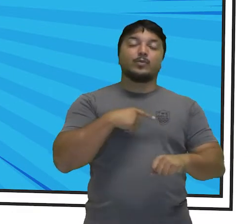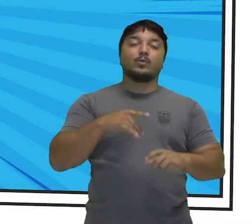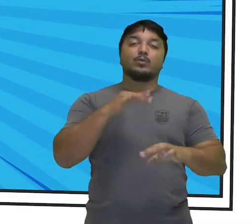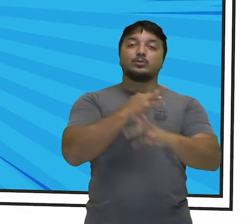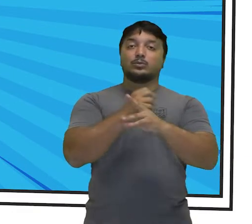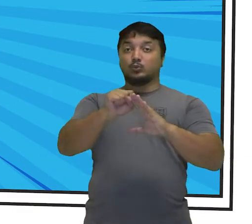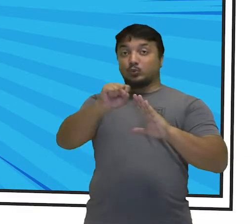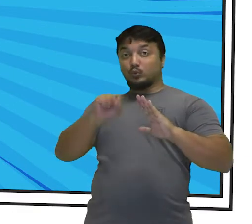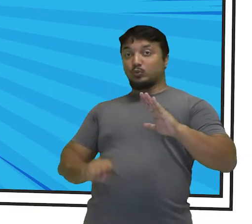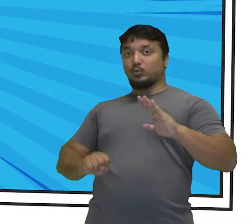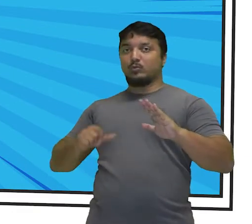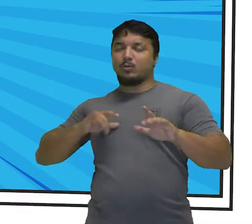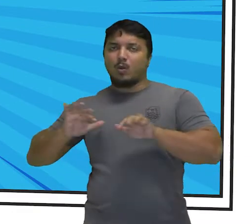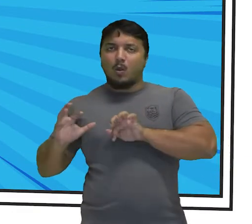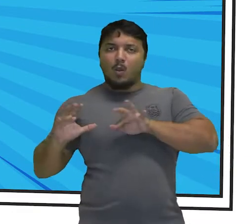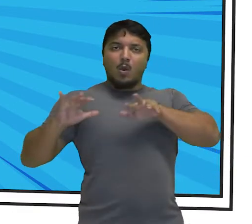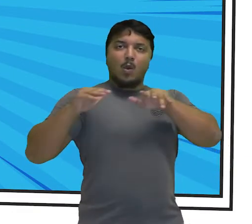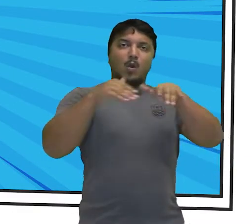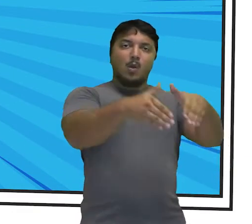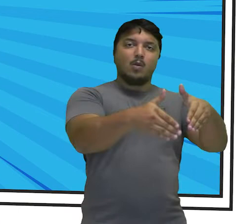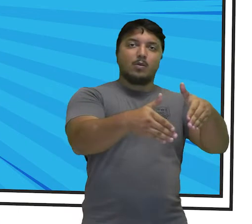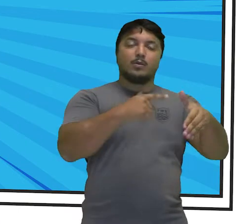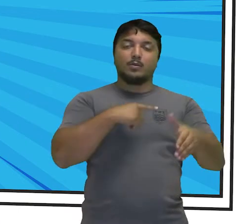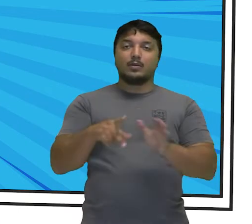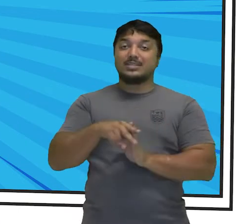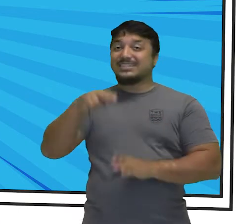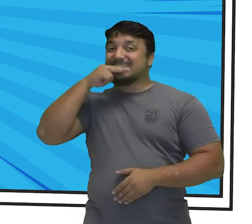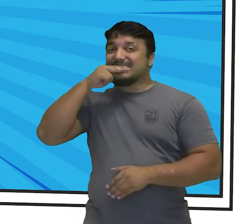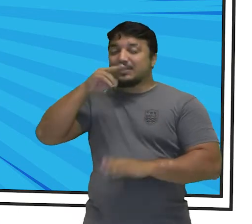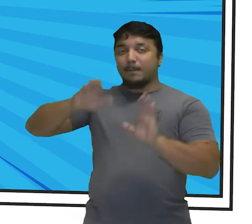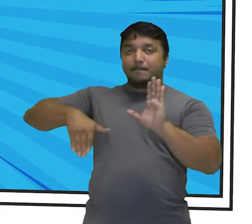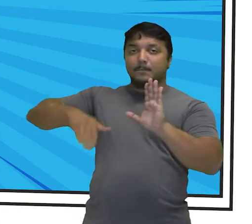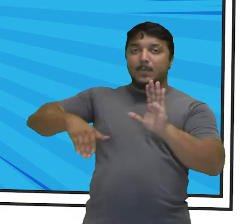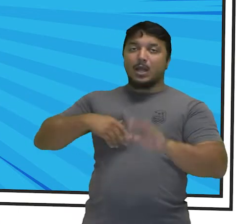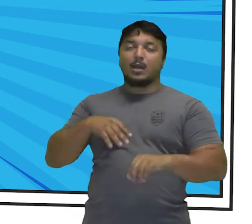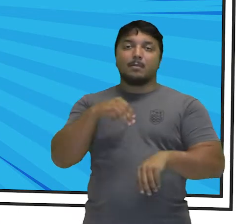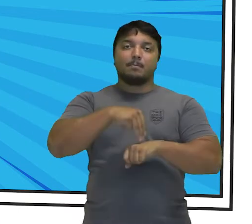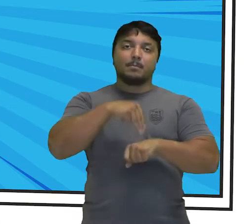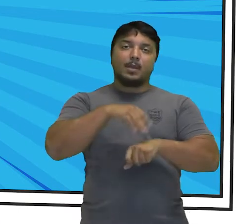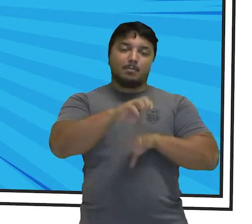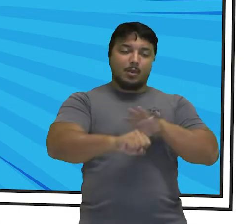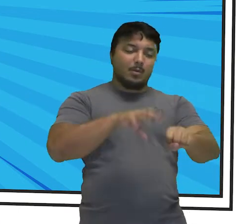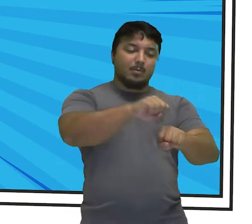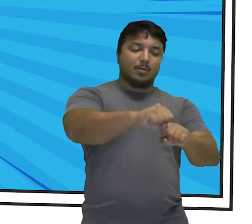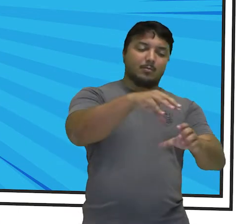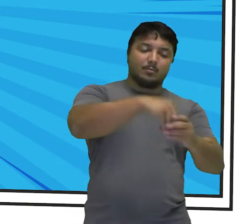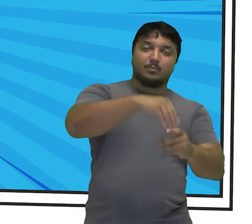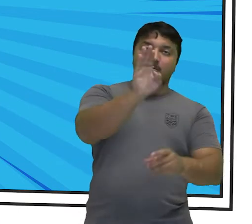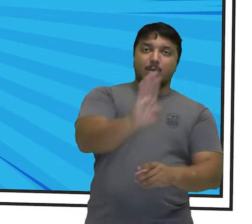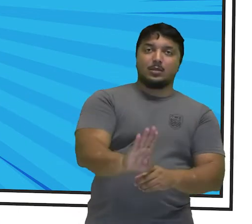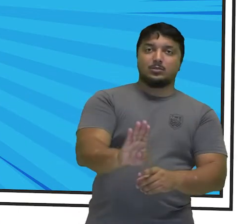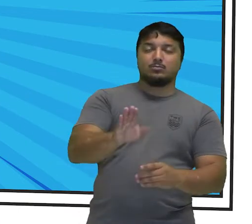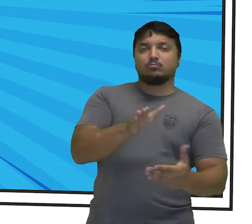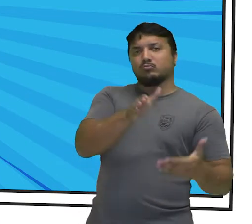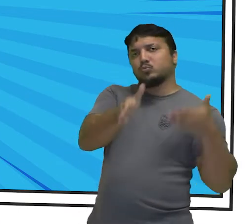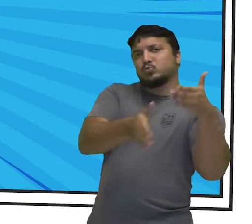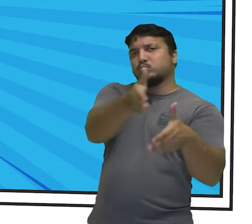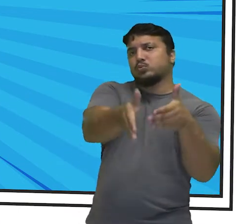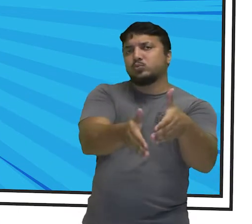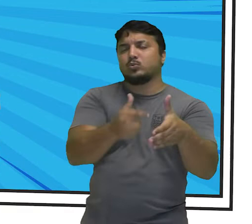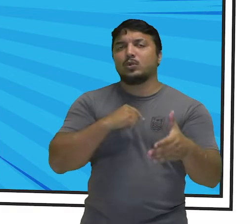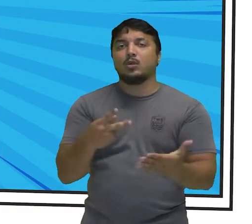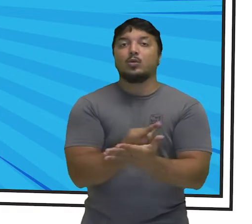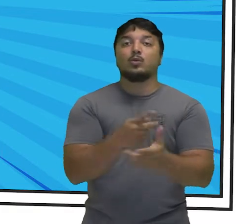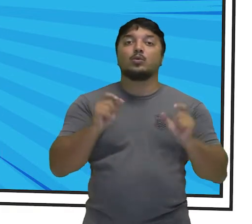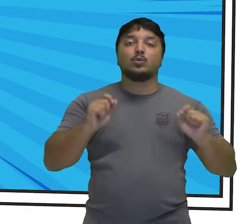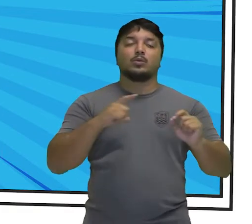gente vai interiorizar. A cana-de-açúcar é litoral, a mineração é interiorização. E nessa interiorização, o